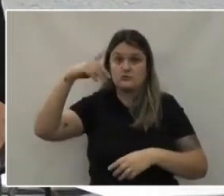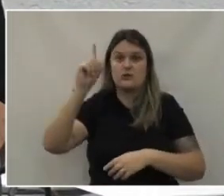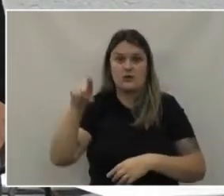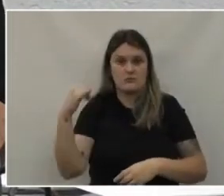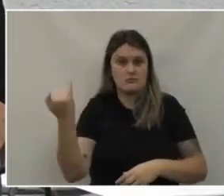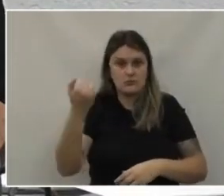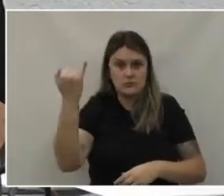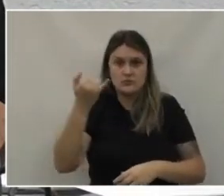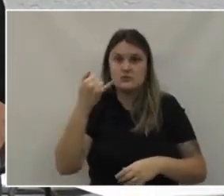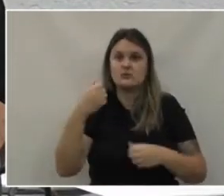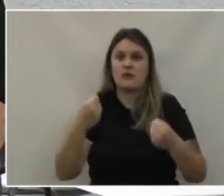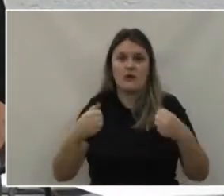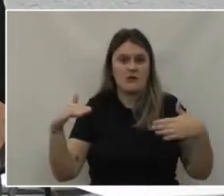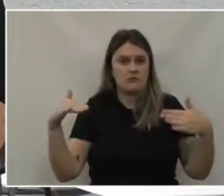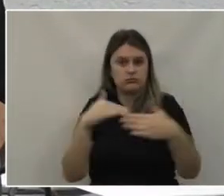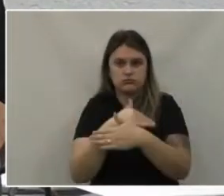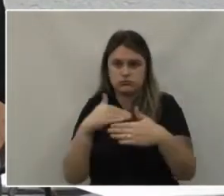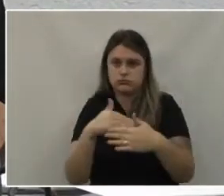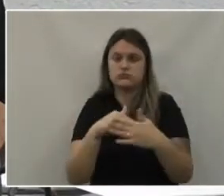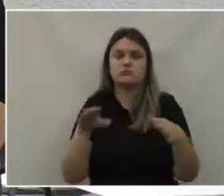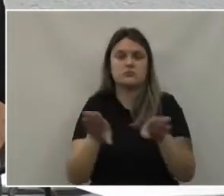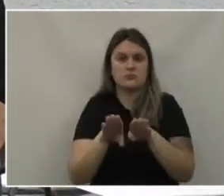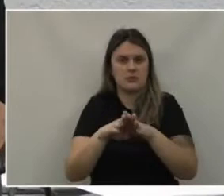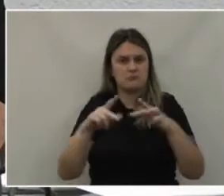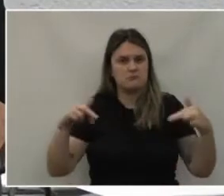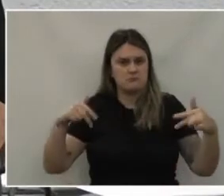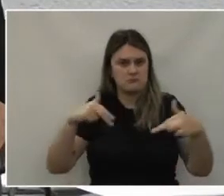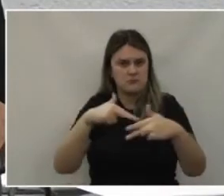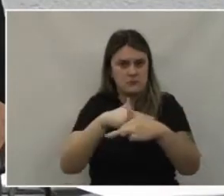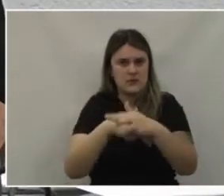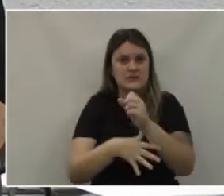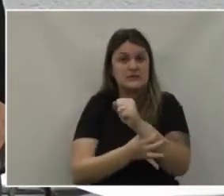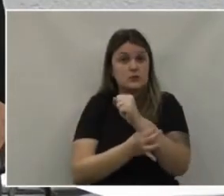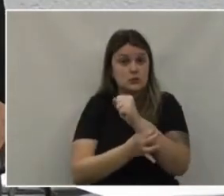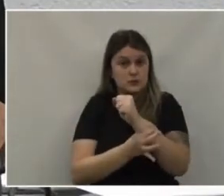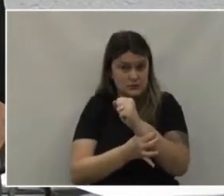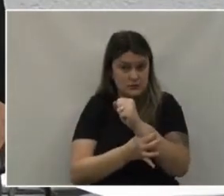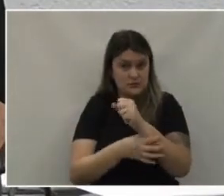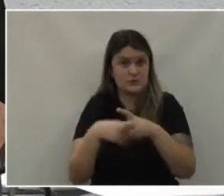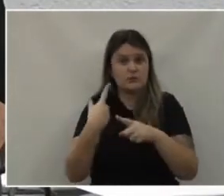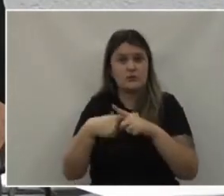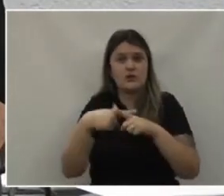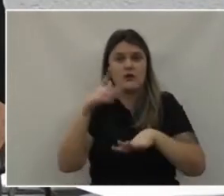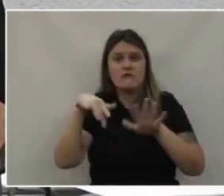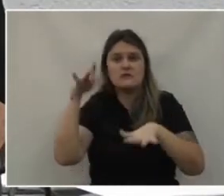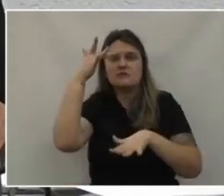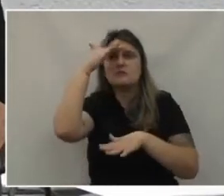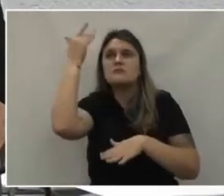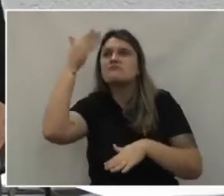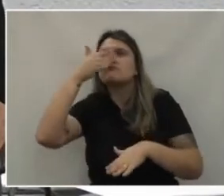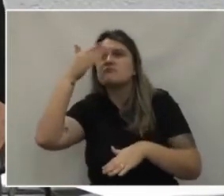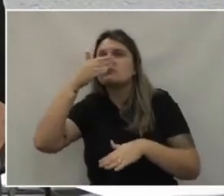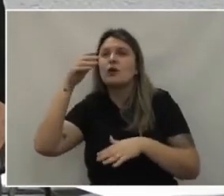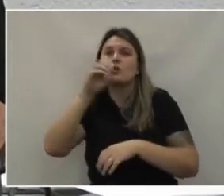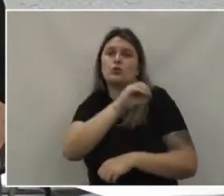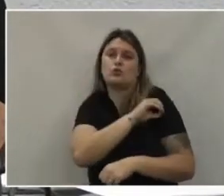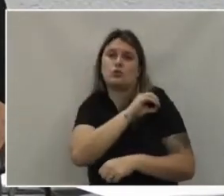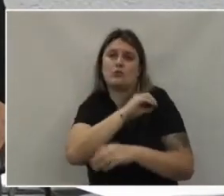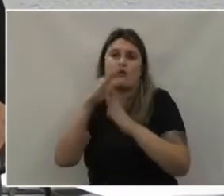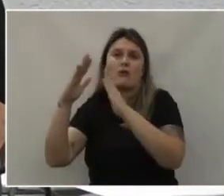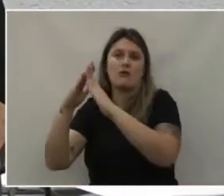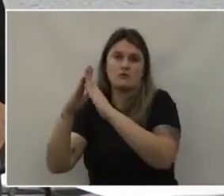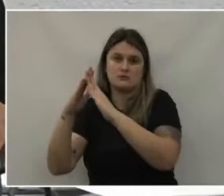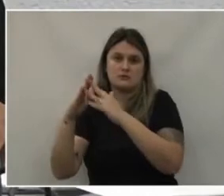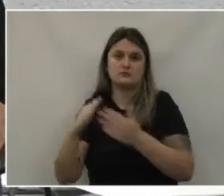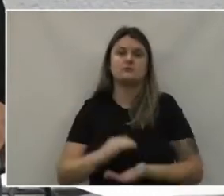tráfego de veículos, tal como a importância quanto à identificação das casas nesta região.